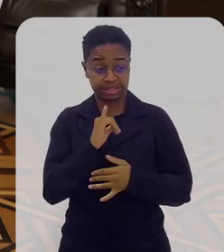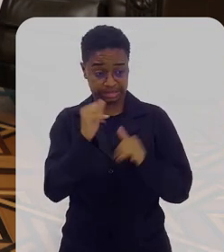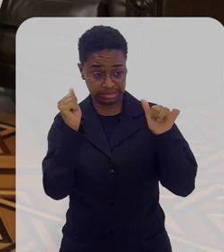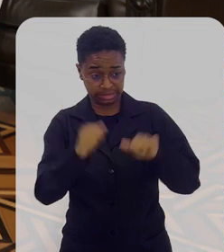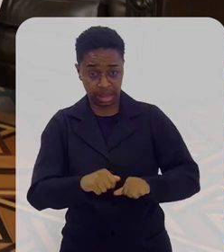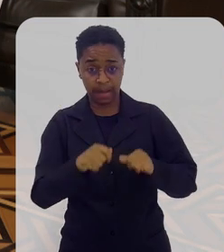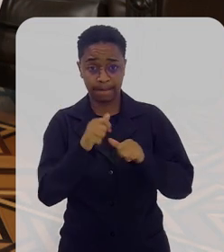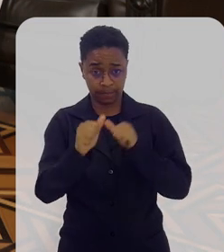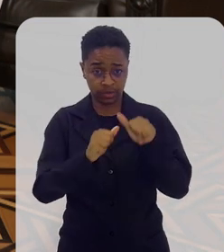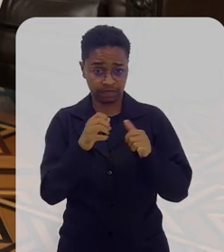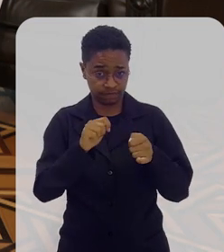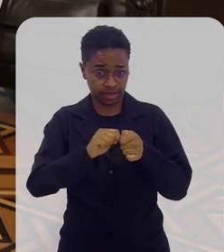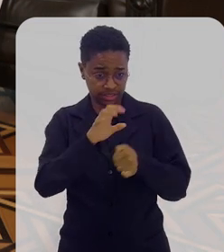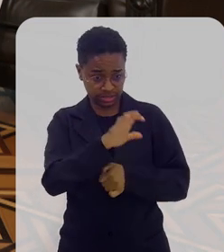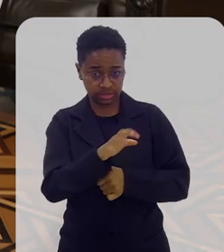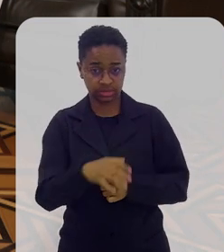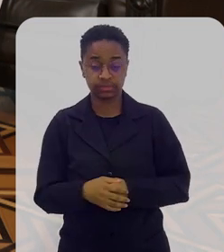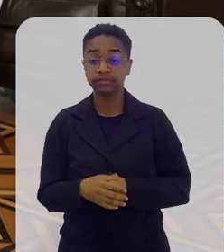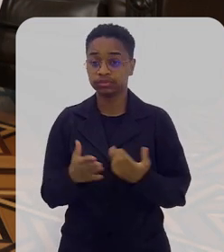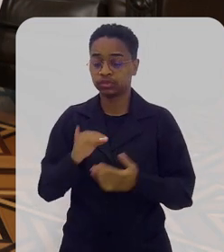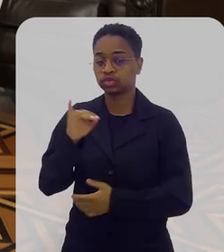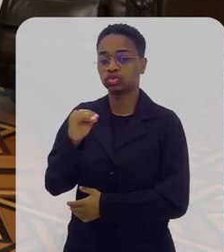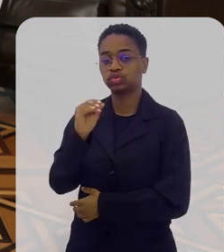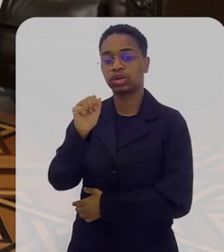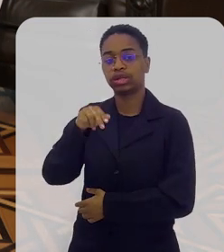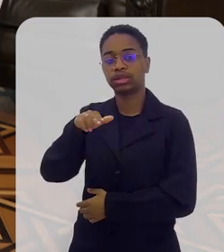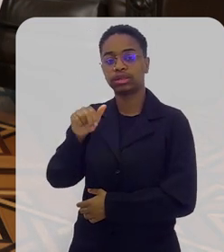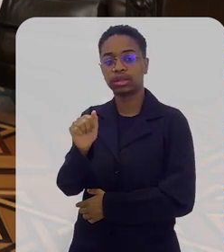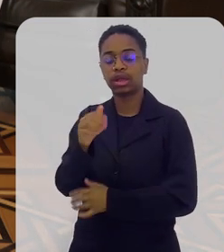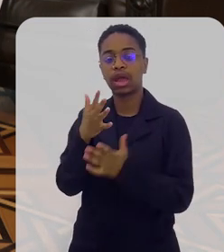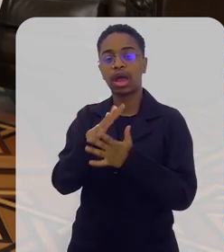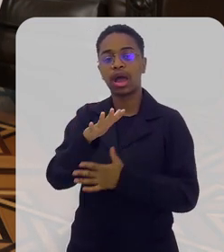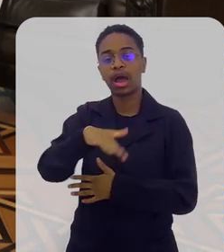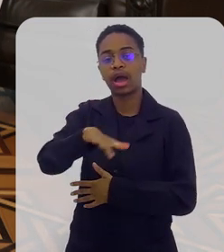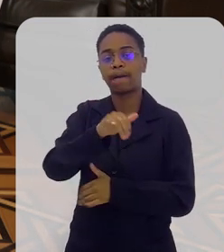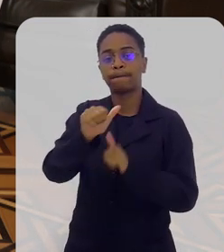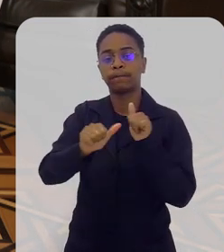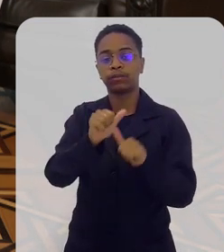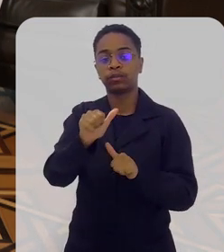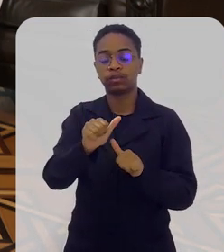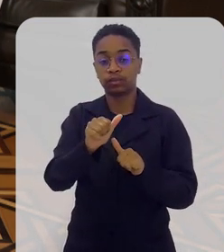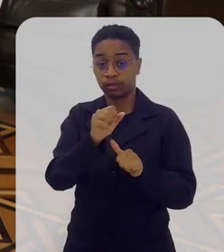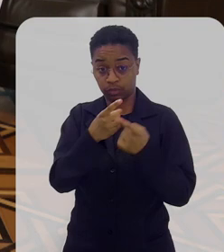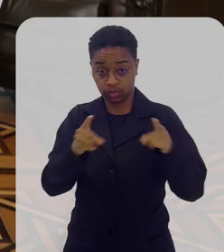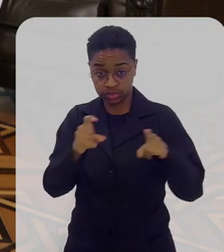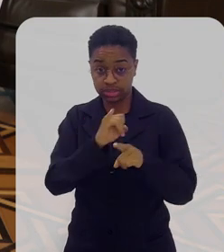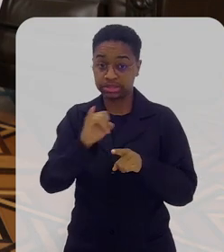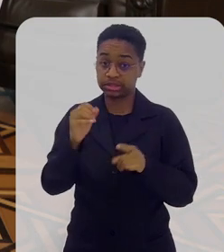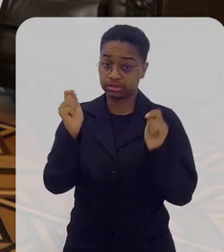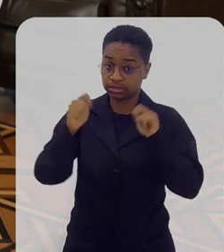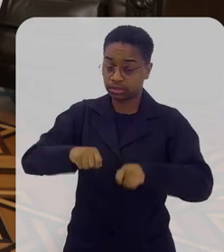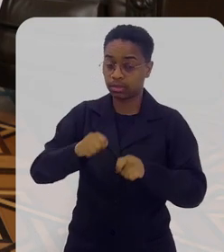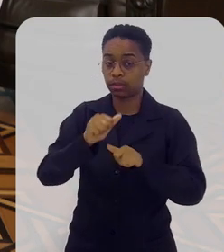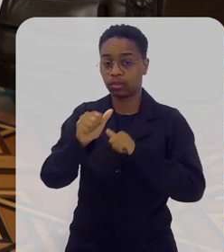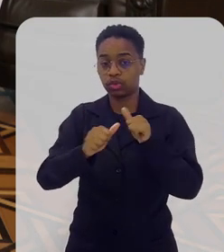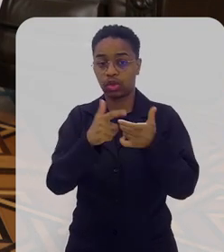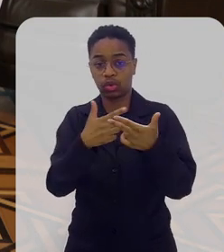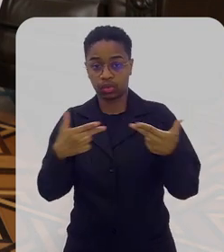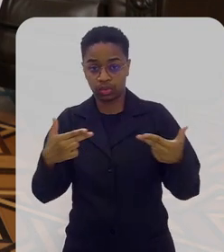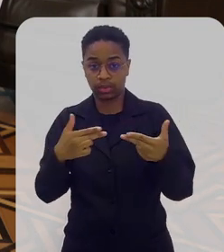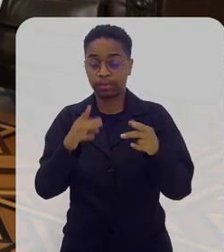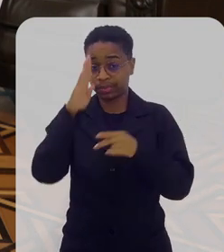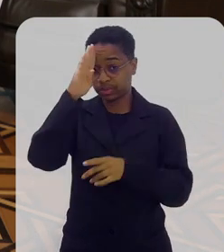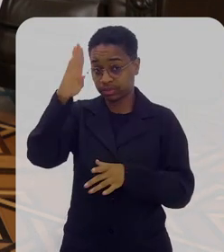Sim. Joana, no mundo da música, se você pudesse mudar entre os músicos, principalmente entre